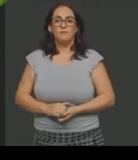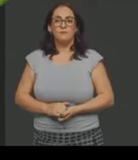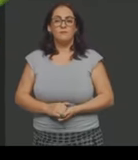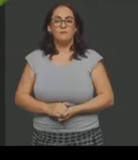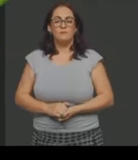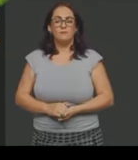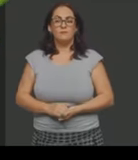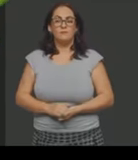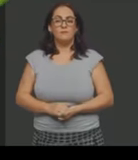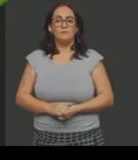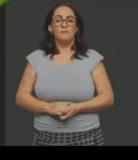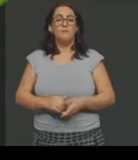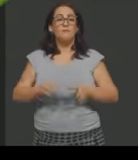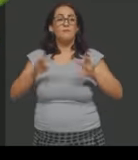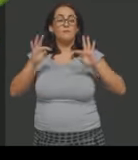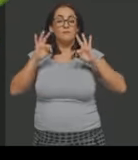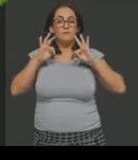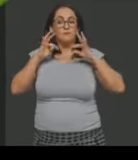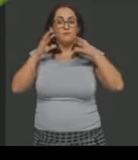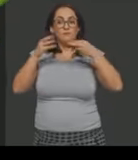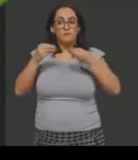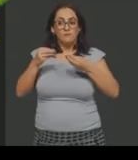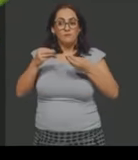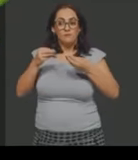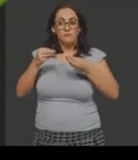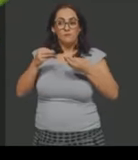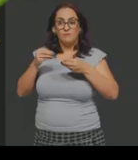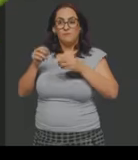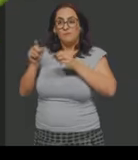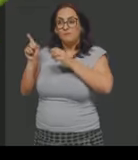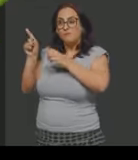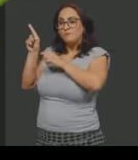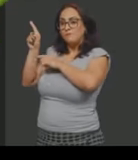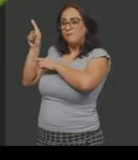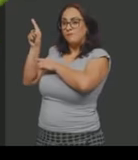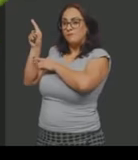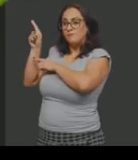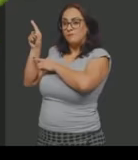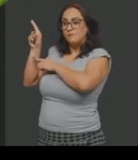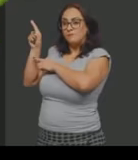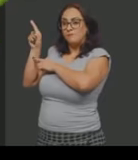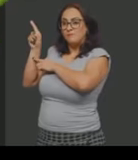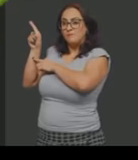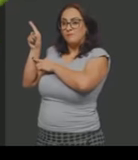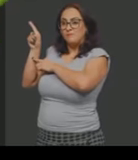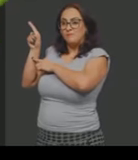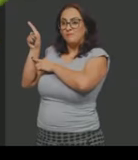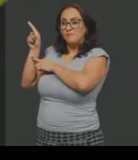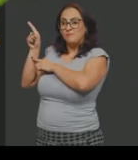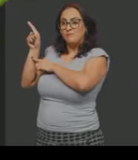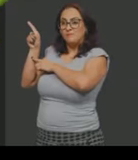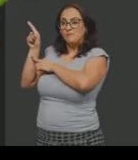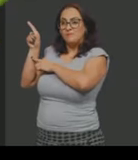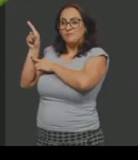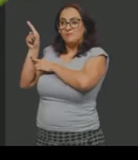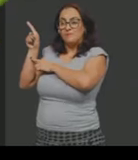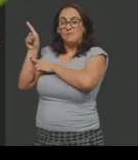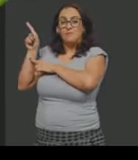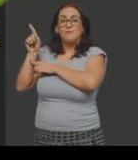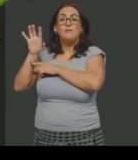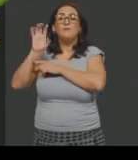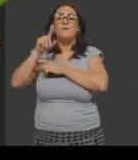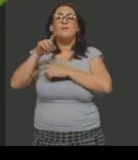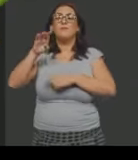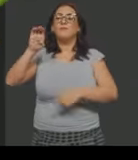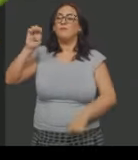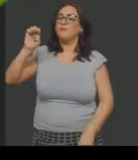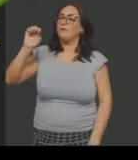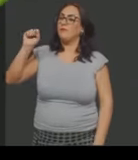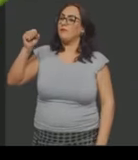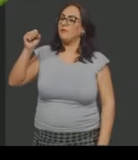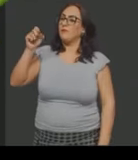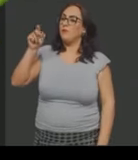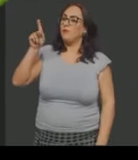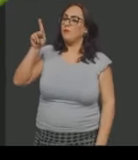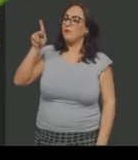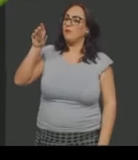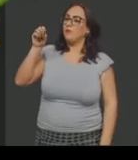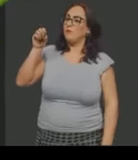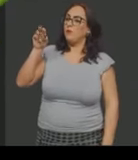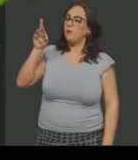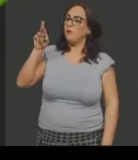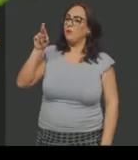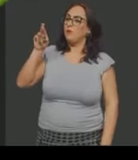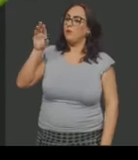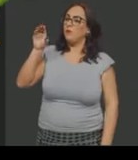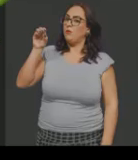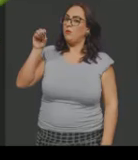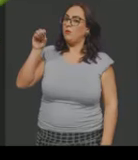isso daqui, tudo aqui, ó, esse pedacinho aqui, vai ser o quê? O esporófito jovem,